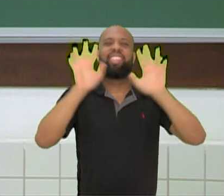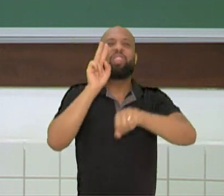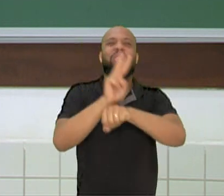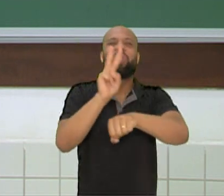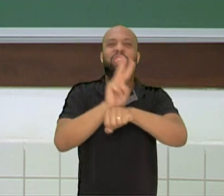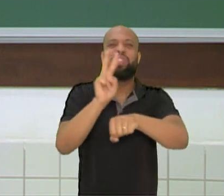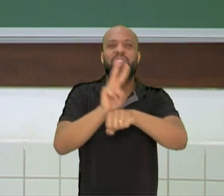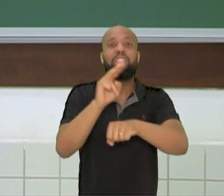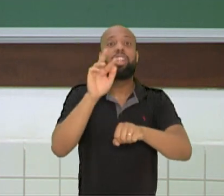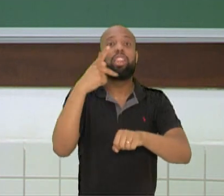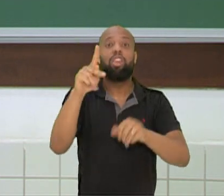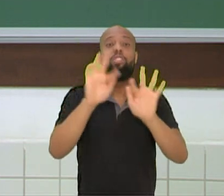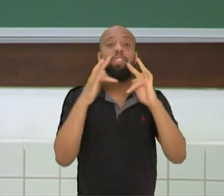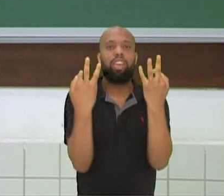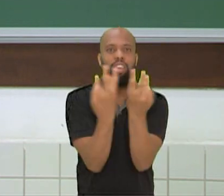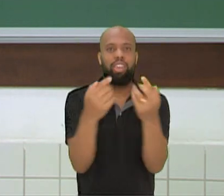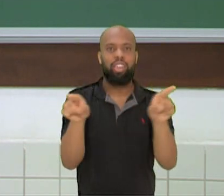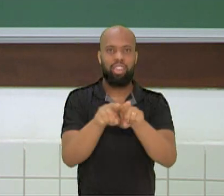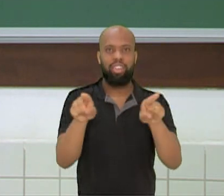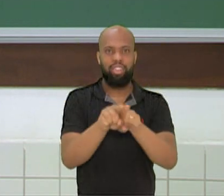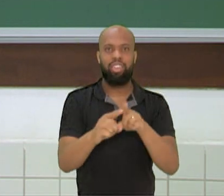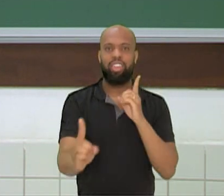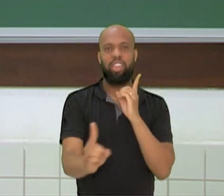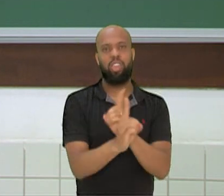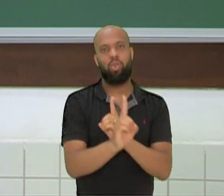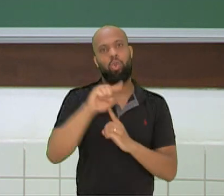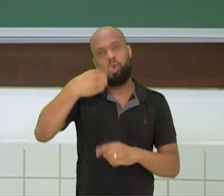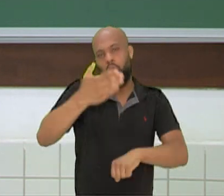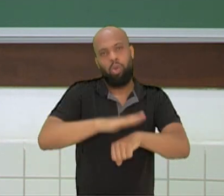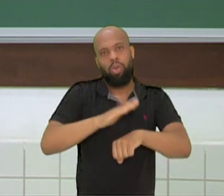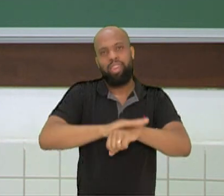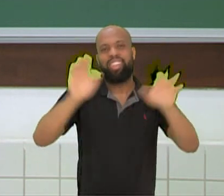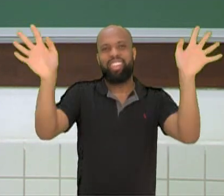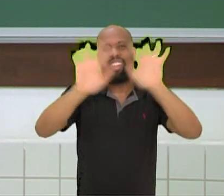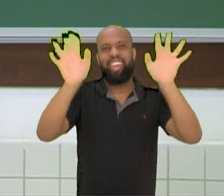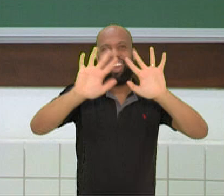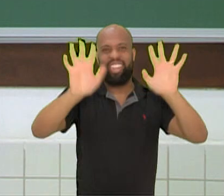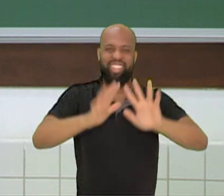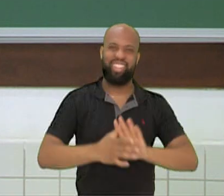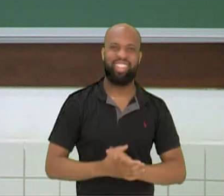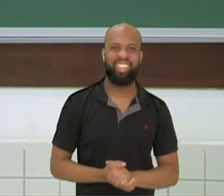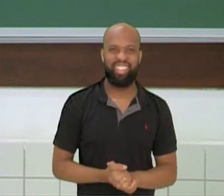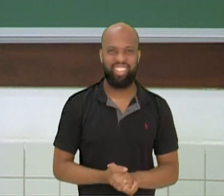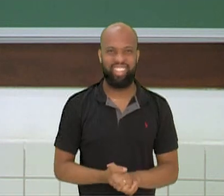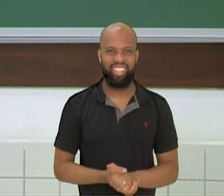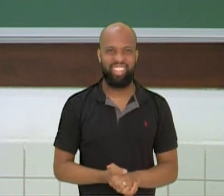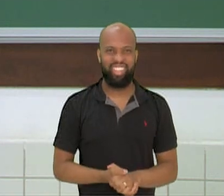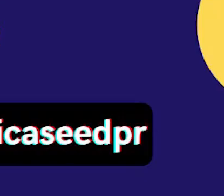cuidem, cuidem da família de vocês e nos vemos num próximo momento. Até mais, tchau, tchau!